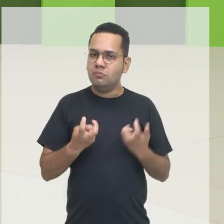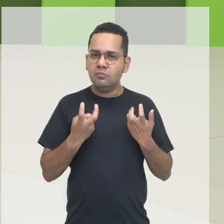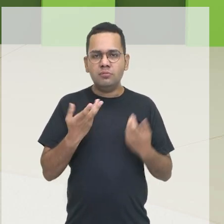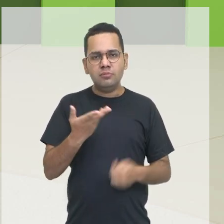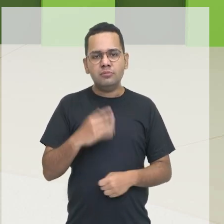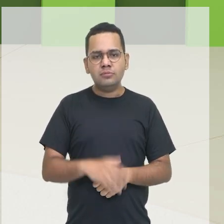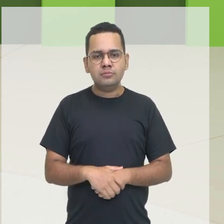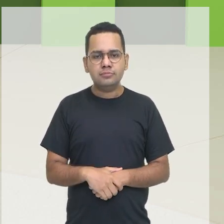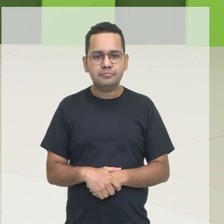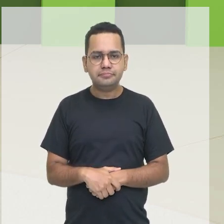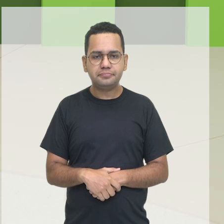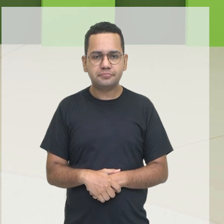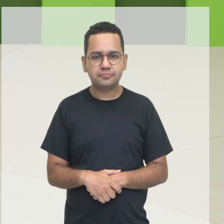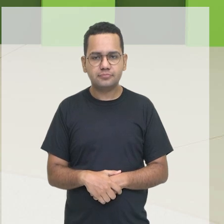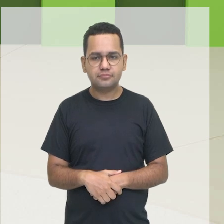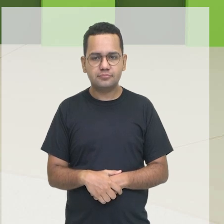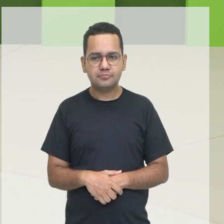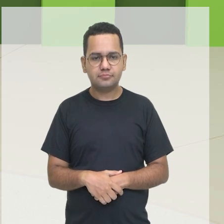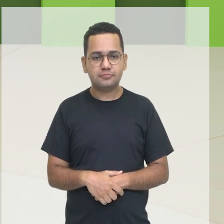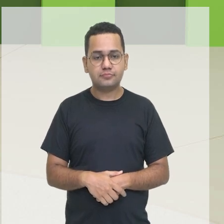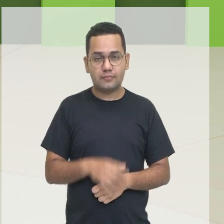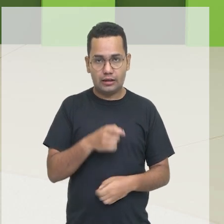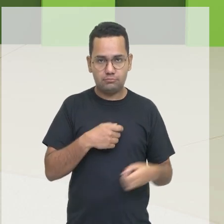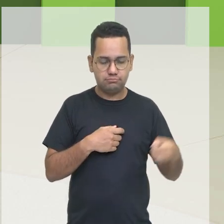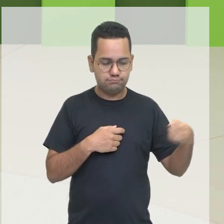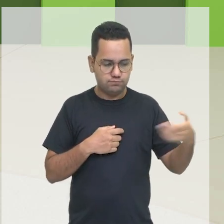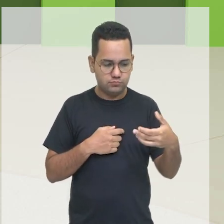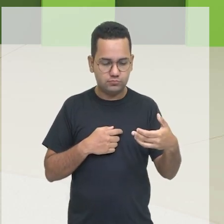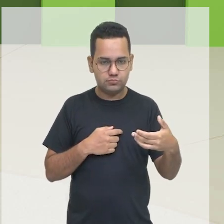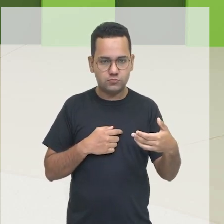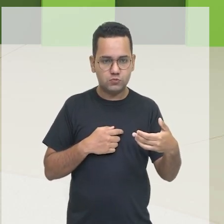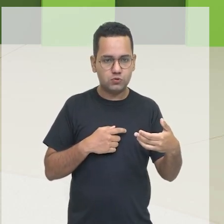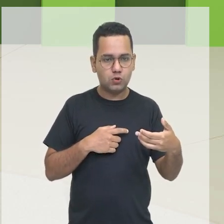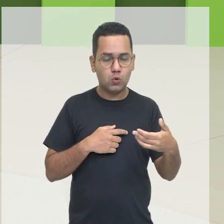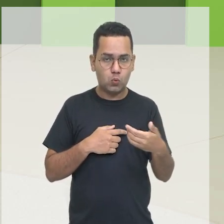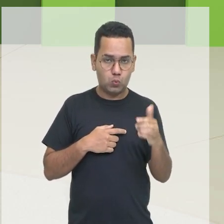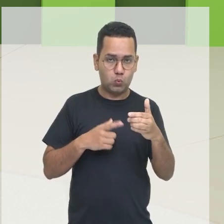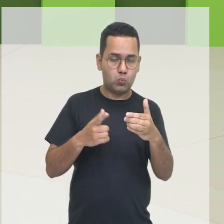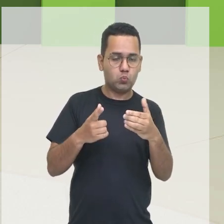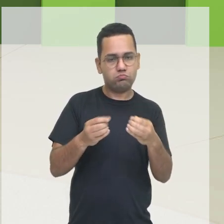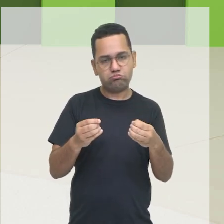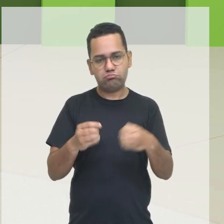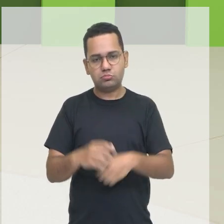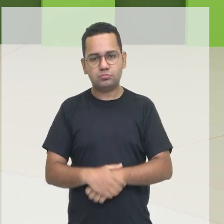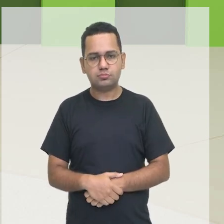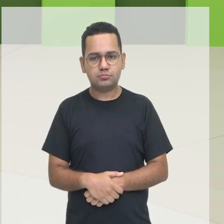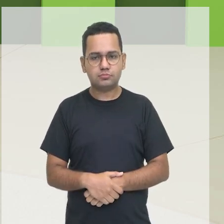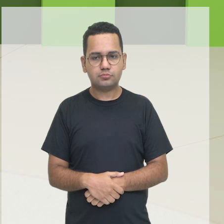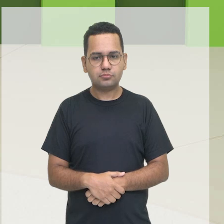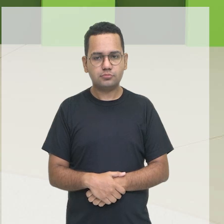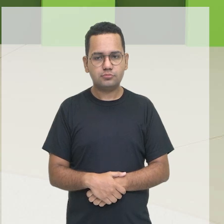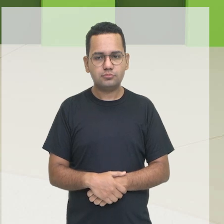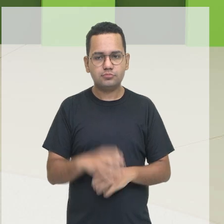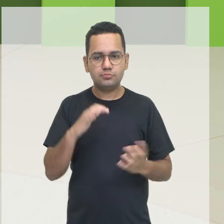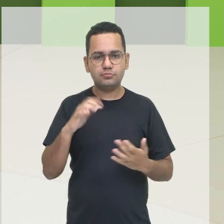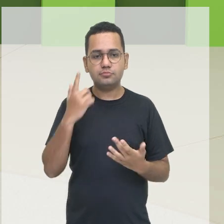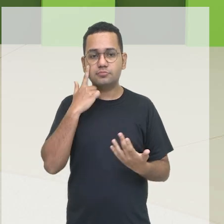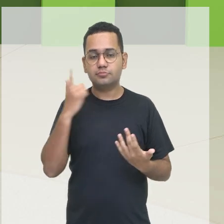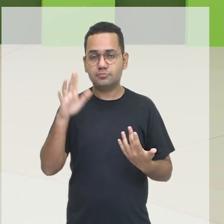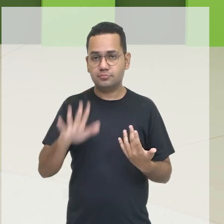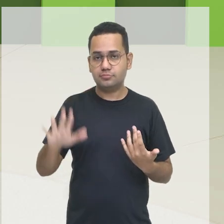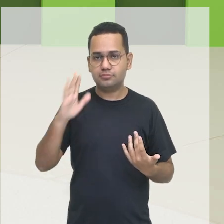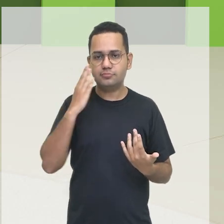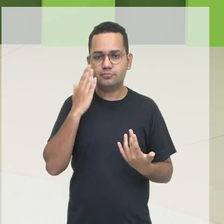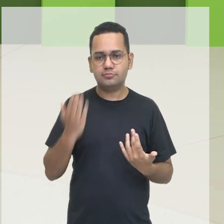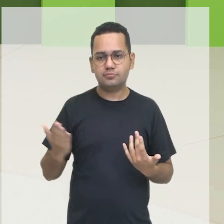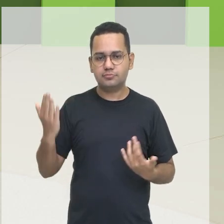Onde o surgimento de um não quer dizer que o outro foi extinto. E aqui nós temos, né? Aí dentro do gênero